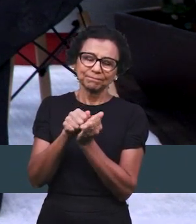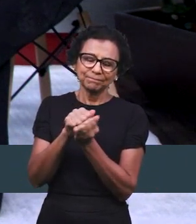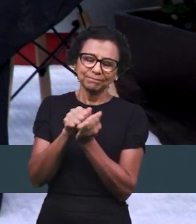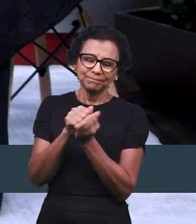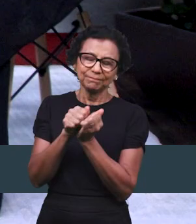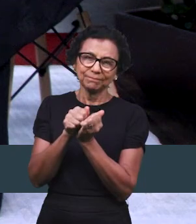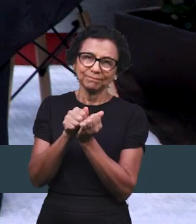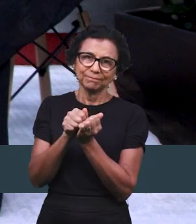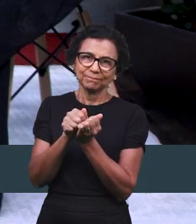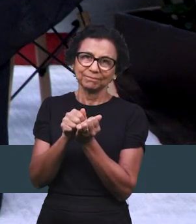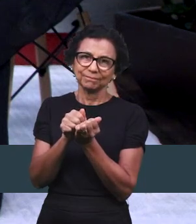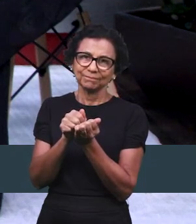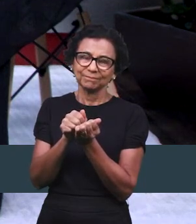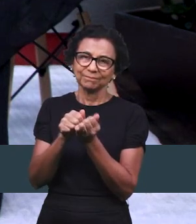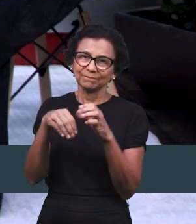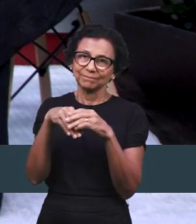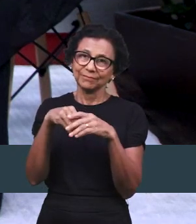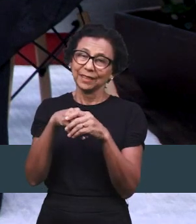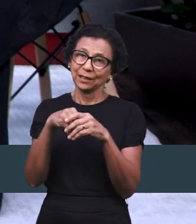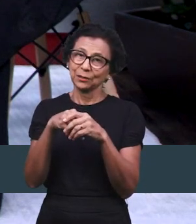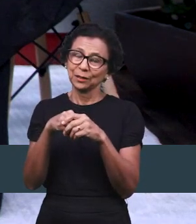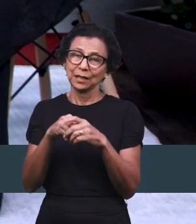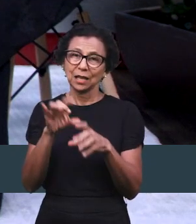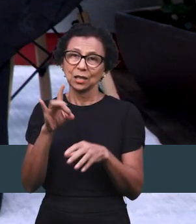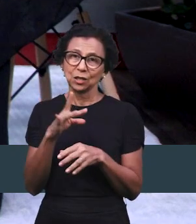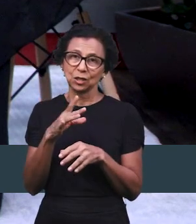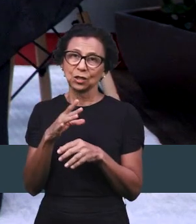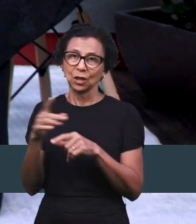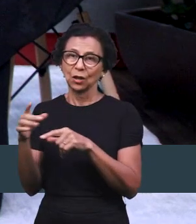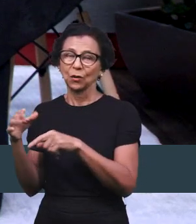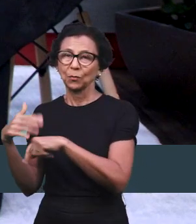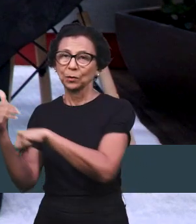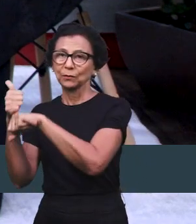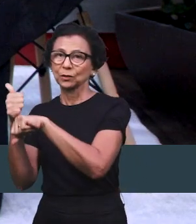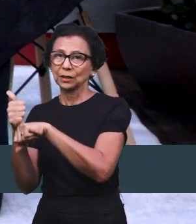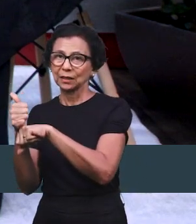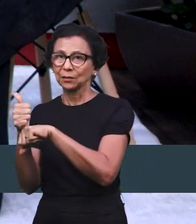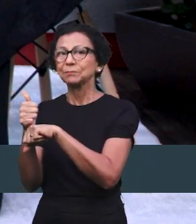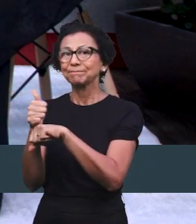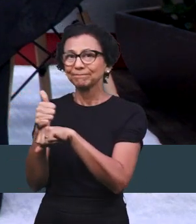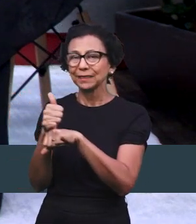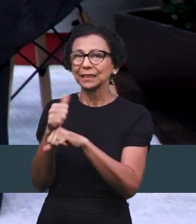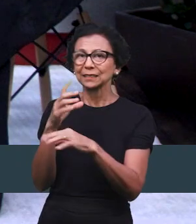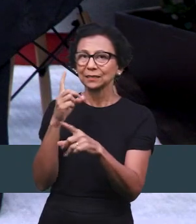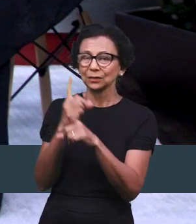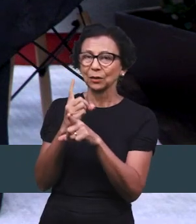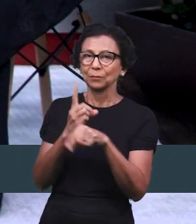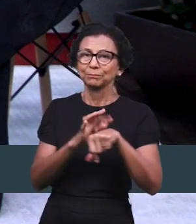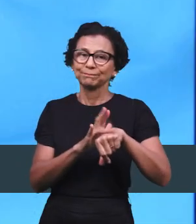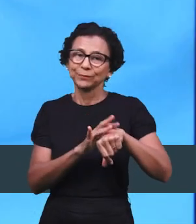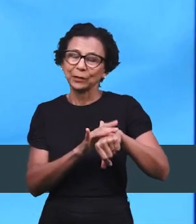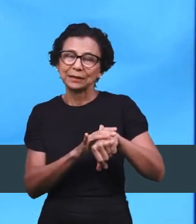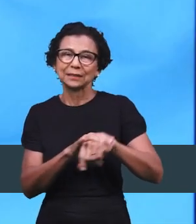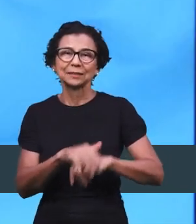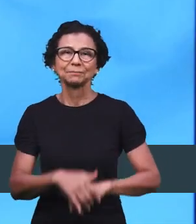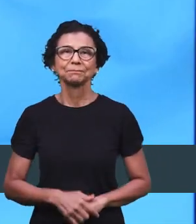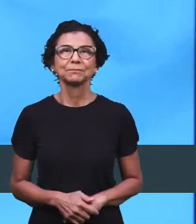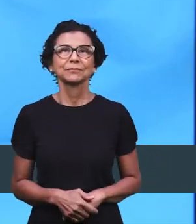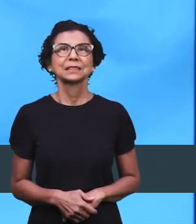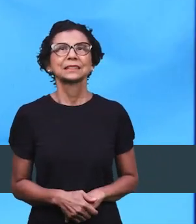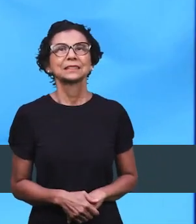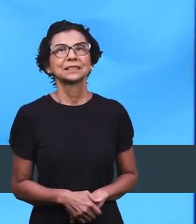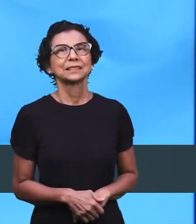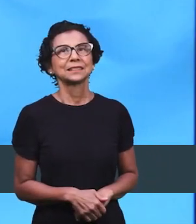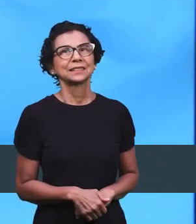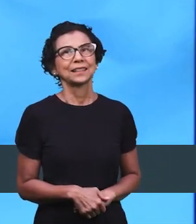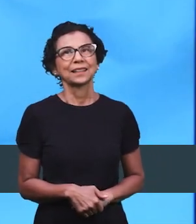bactérias entram e aí começa grandes doenças, né, na boca. Agora, para a gente fechar, tem que falar do mau